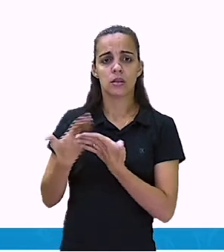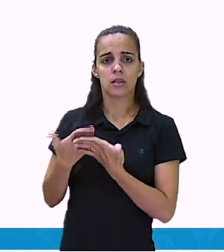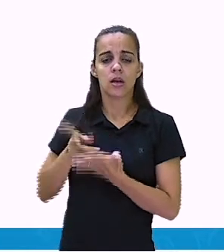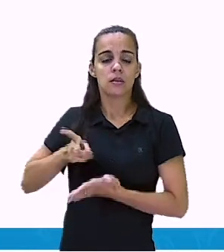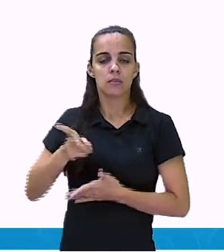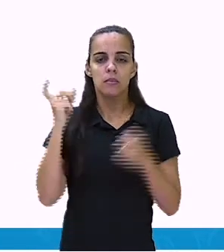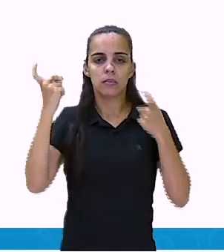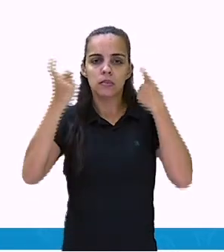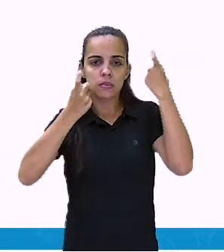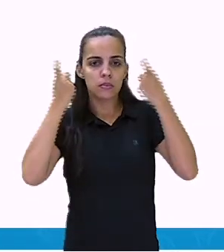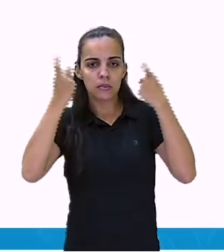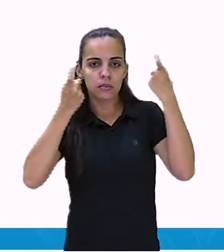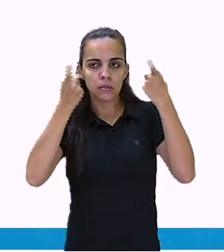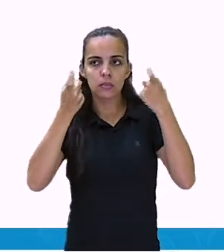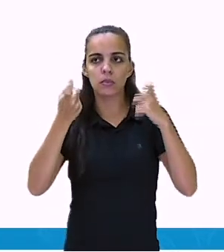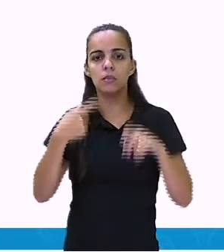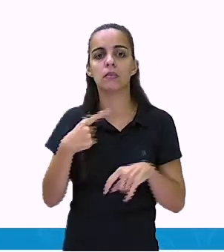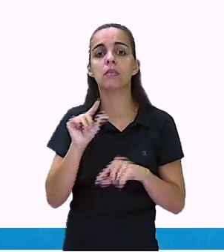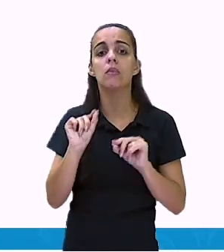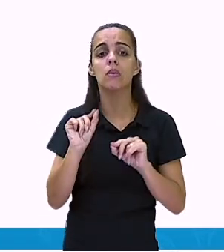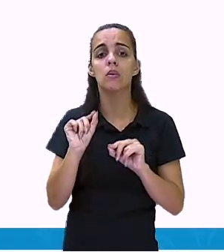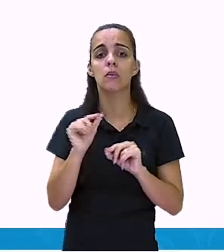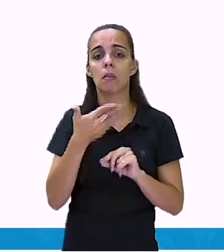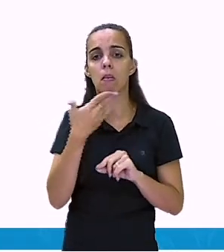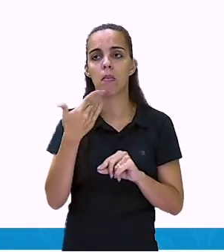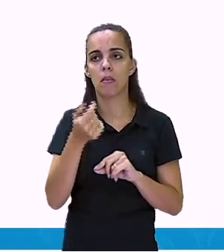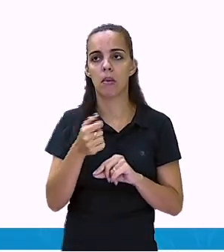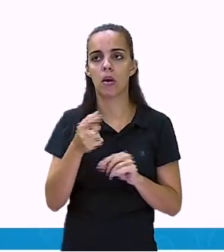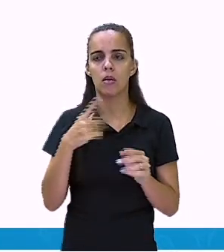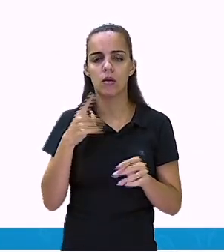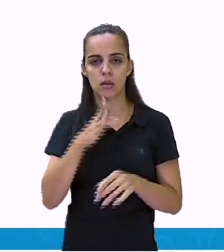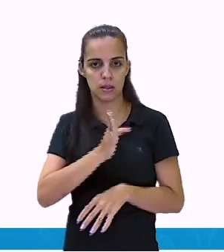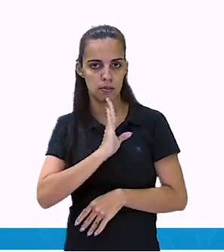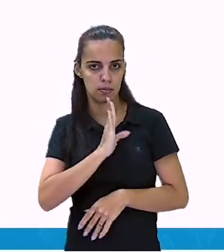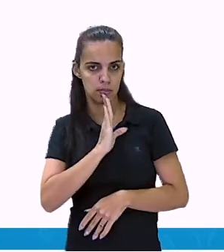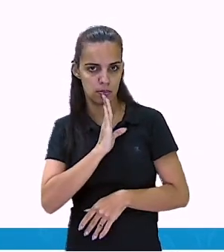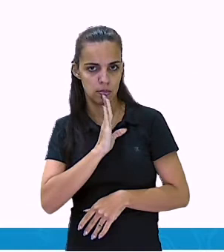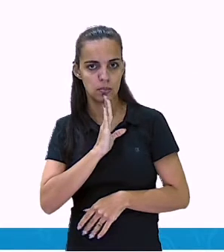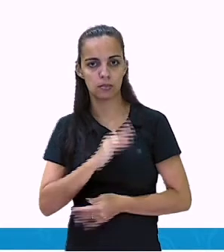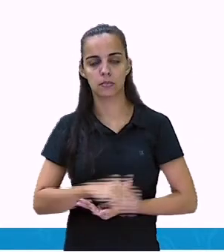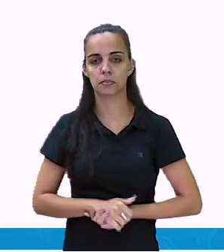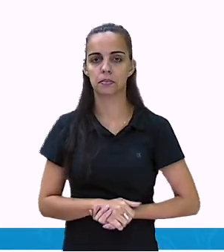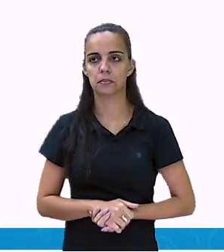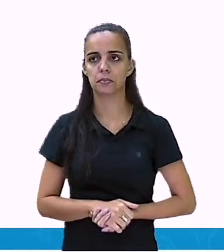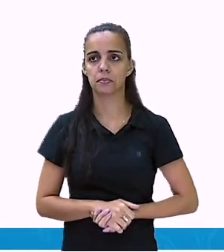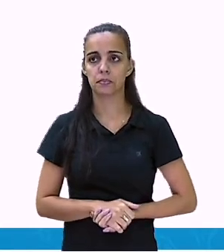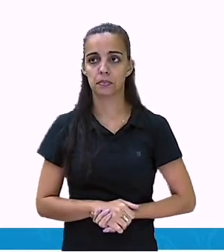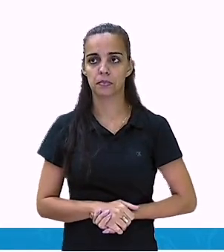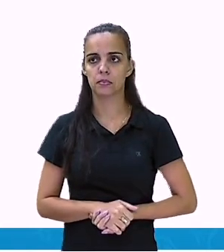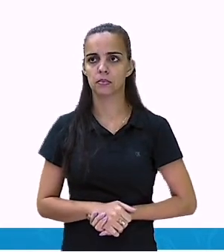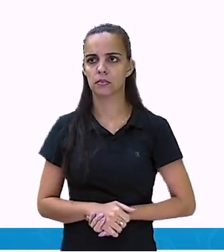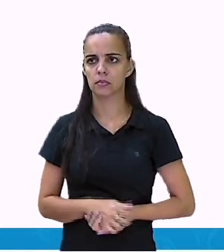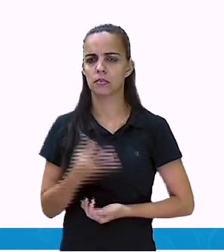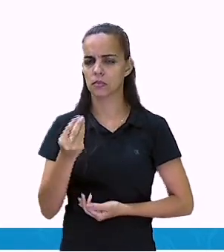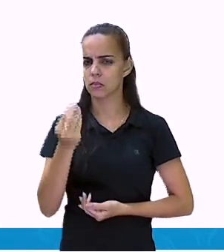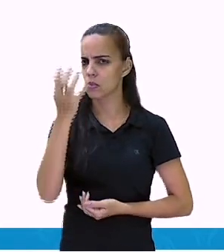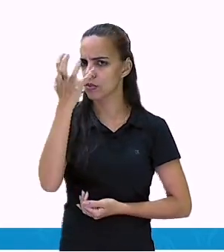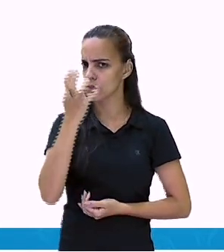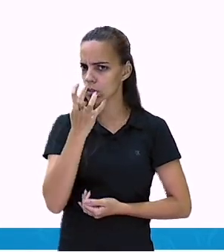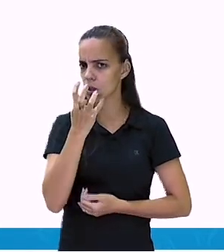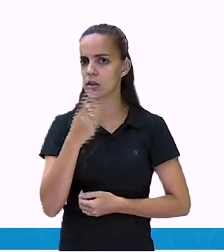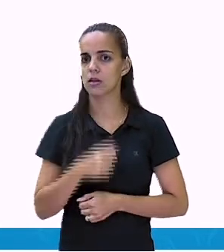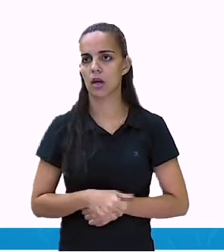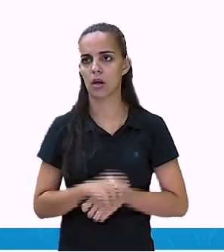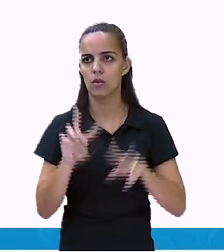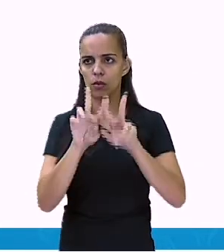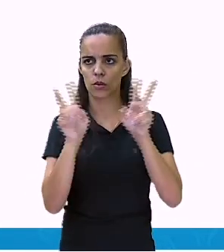estudantes nem sempre se preocupam em tomar conhecimento. É muito sério esse assunto